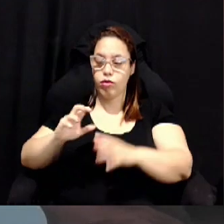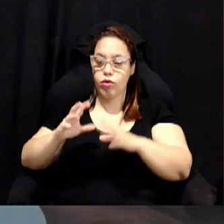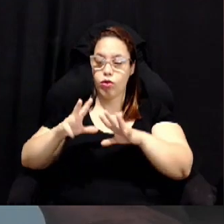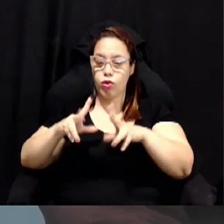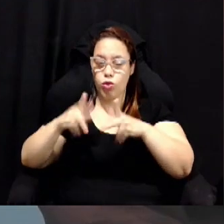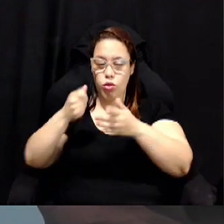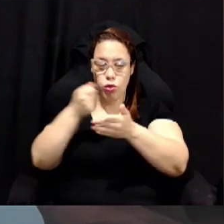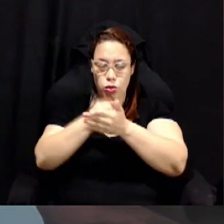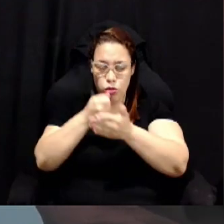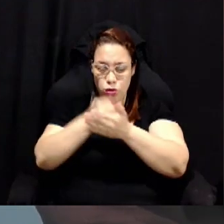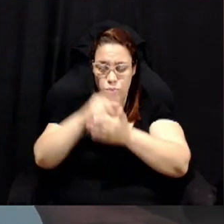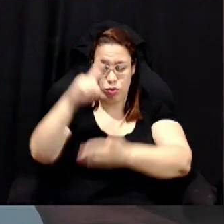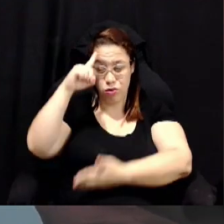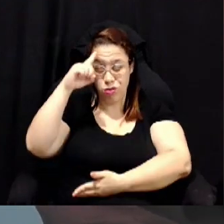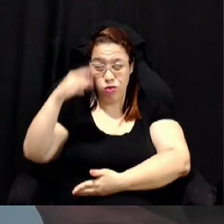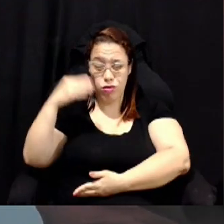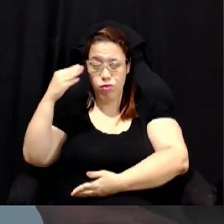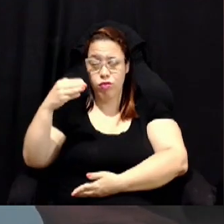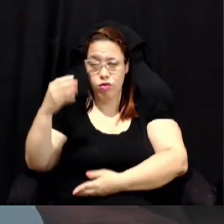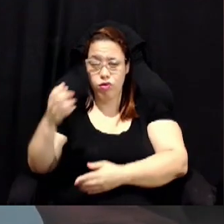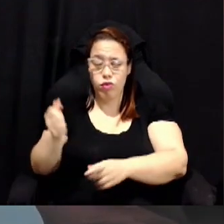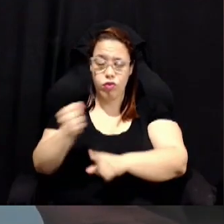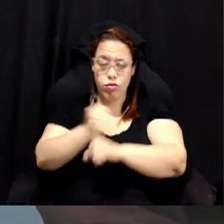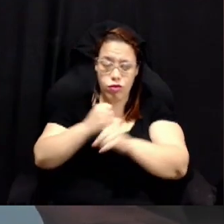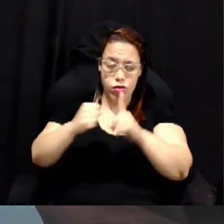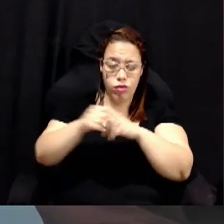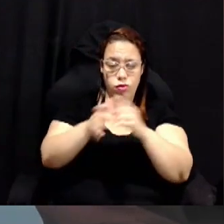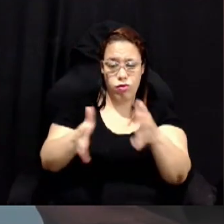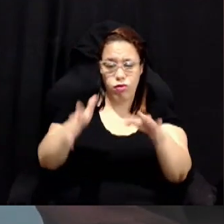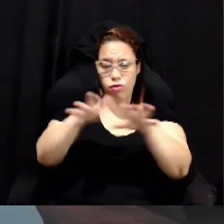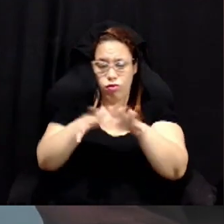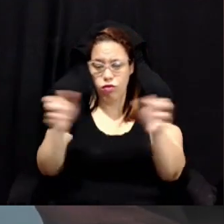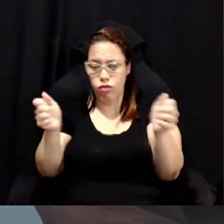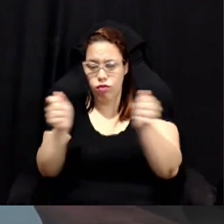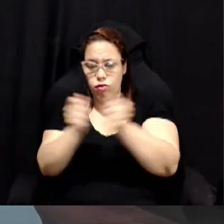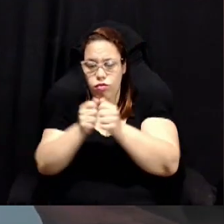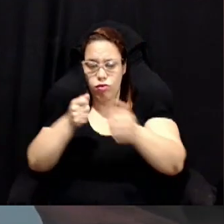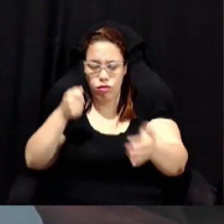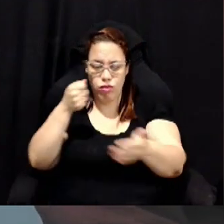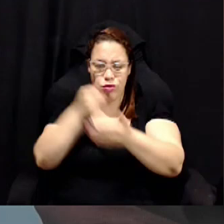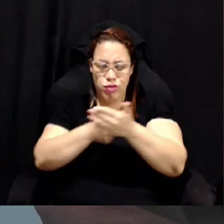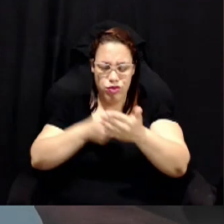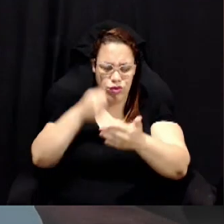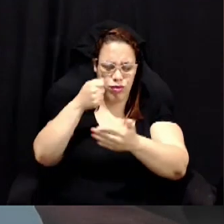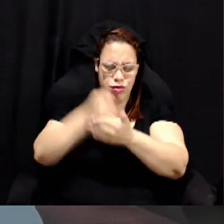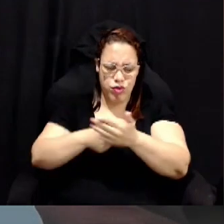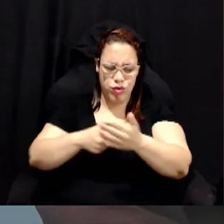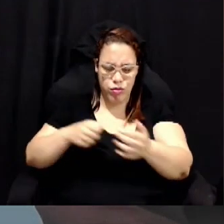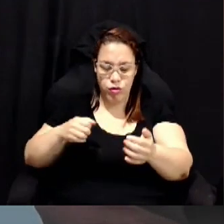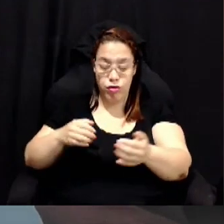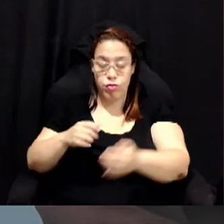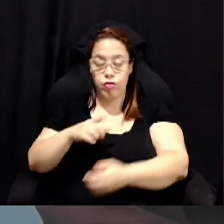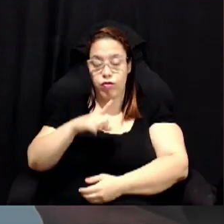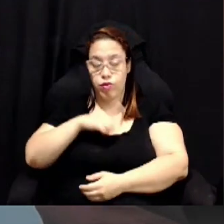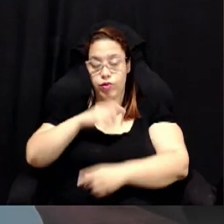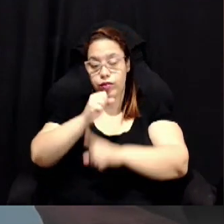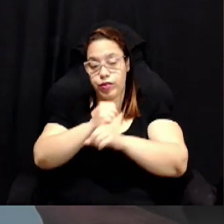sociedade devia inserir isso junto e também lutar todos os dias para que nós tenhamos aí uma sociedade